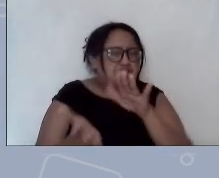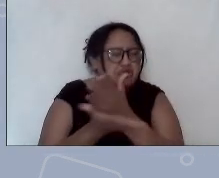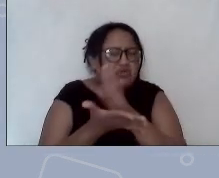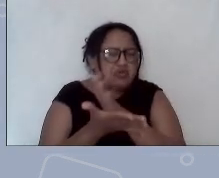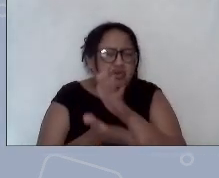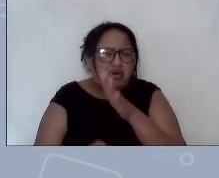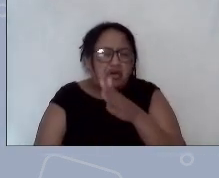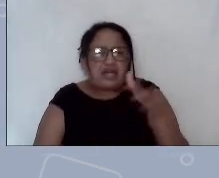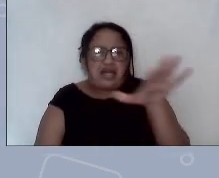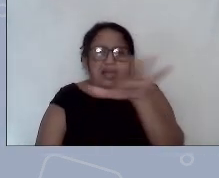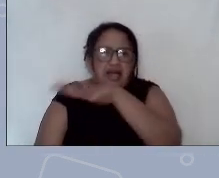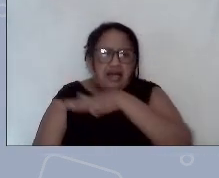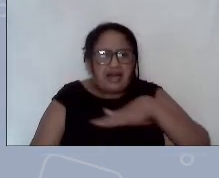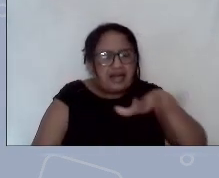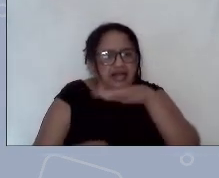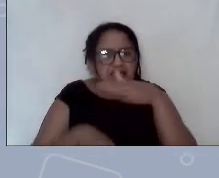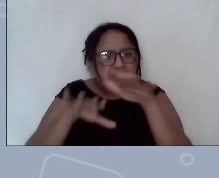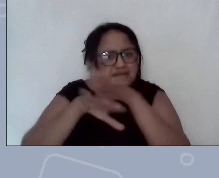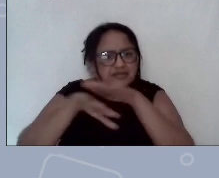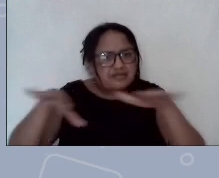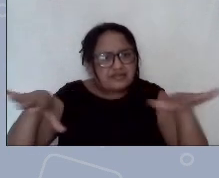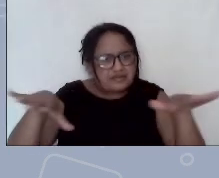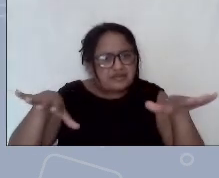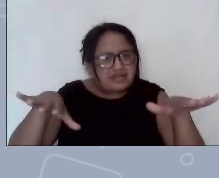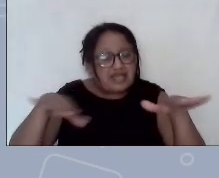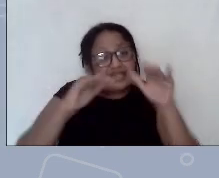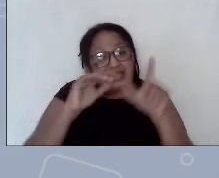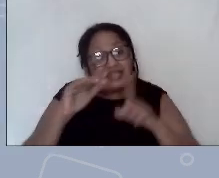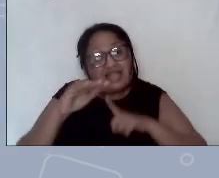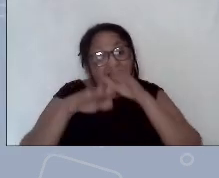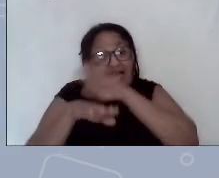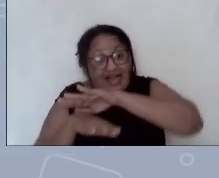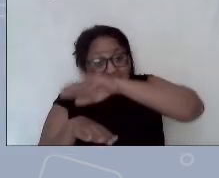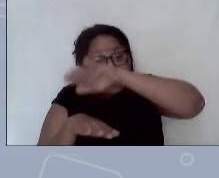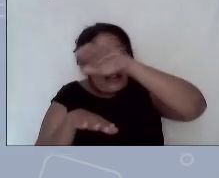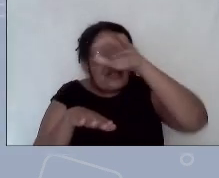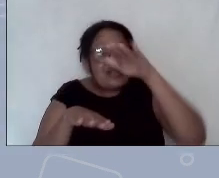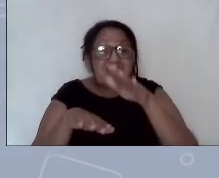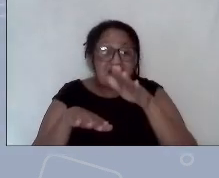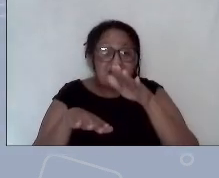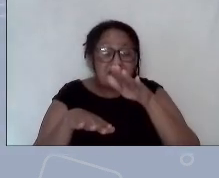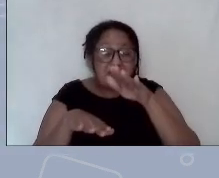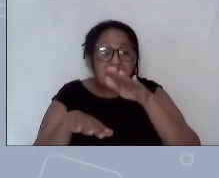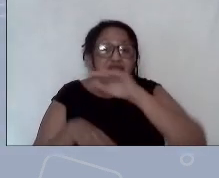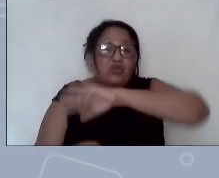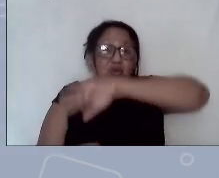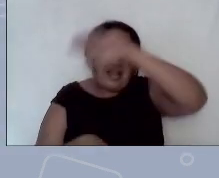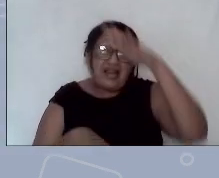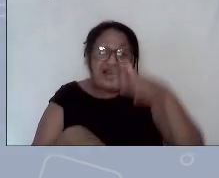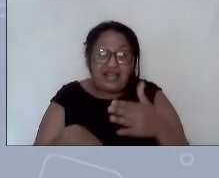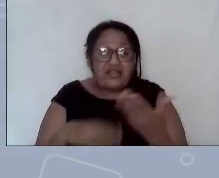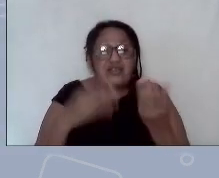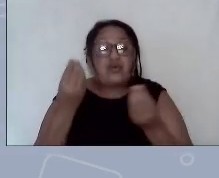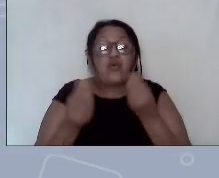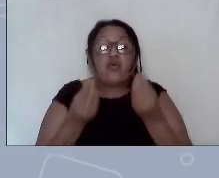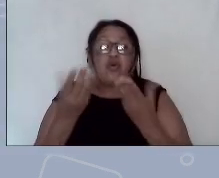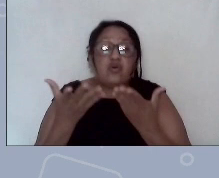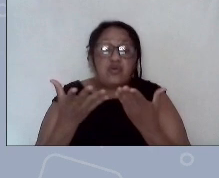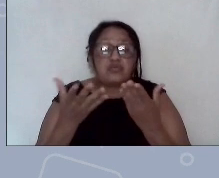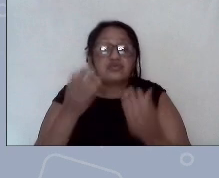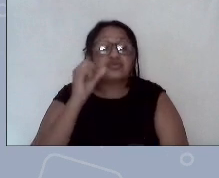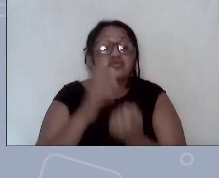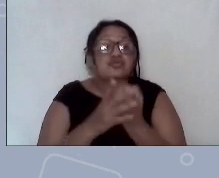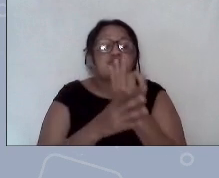sedimentar e você tem então a elevação e a formação de um relevo composto por uma face bastante